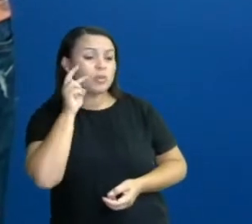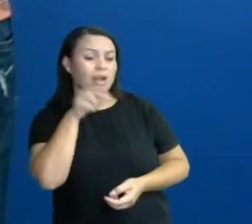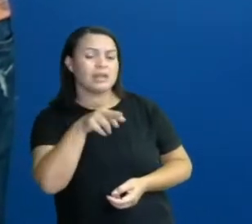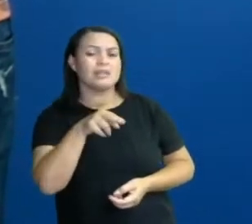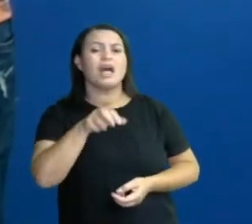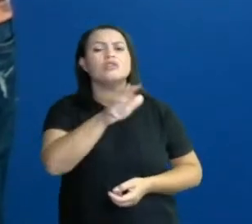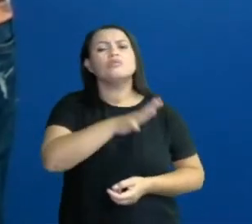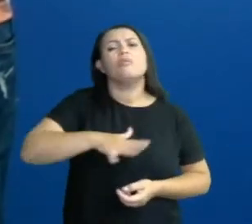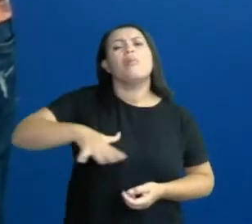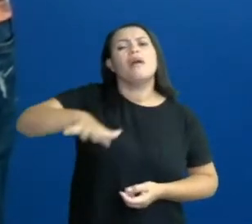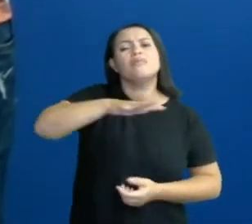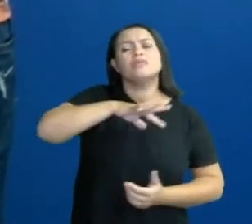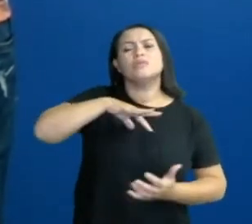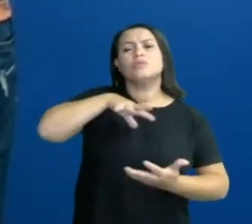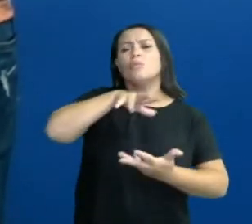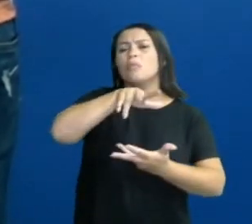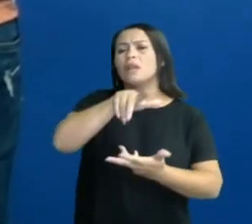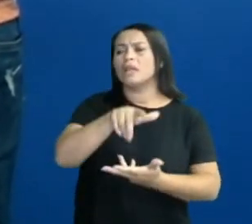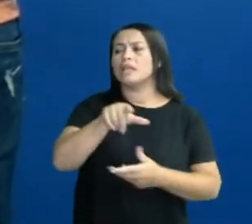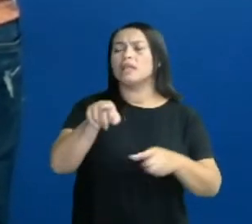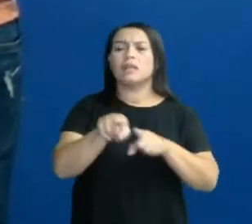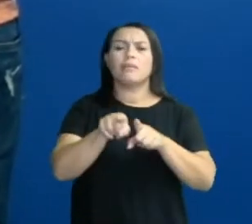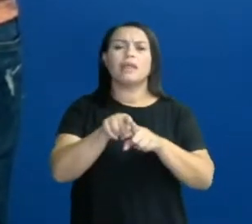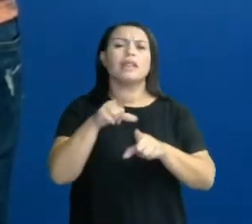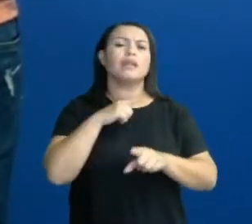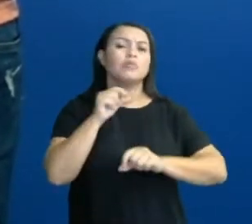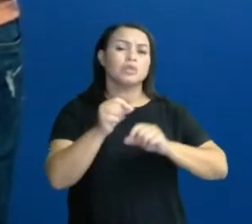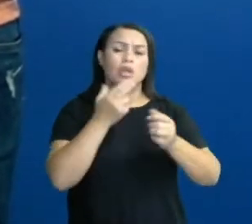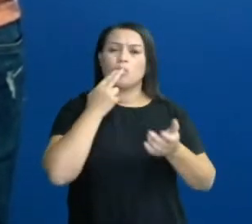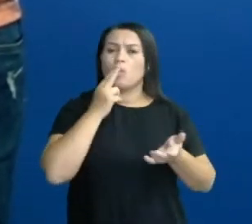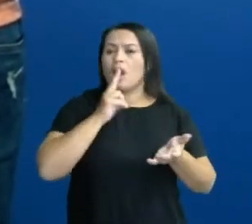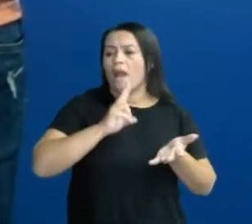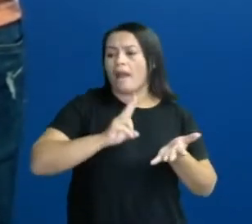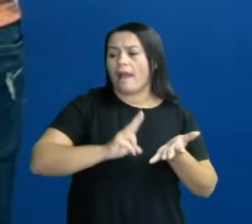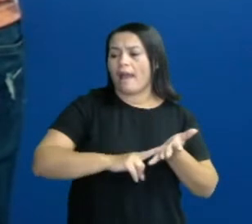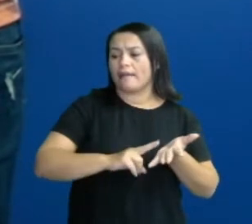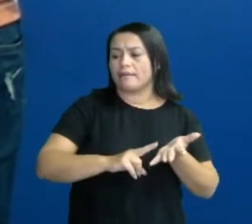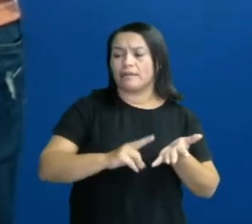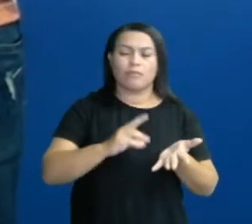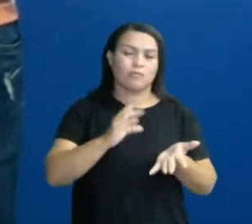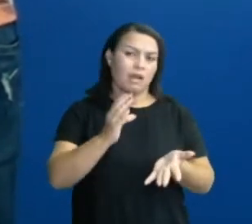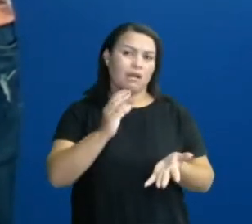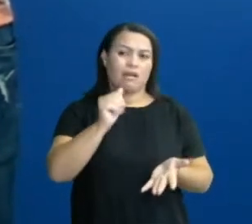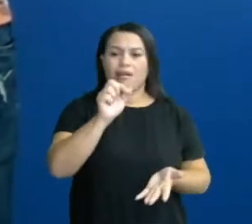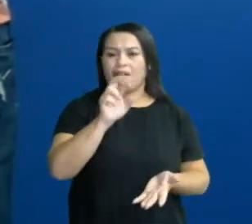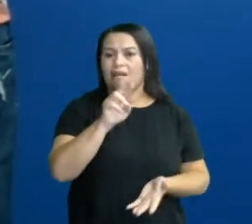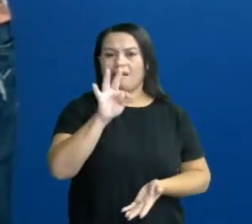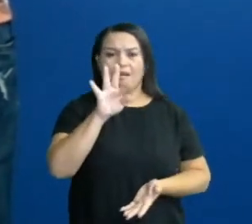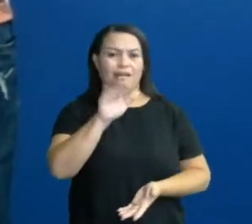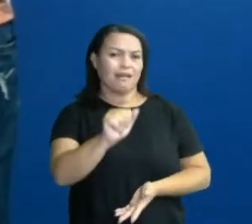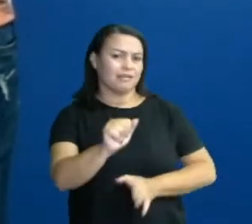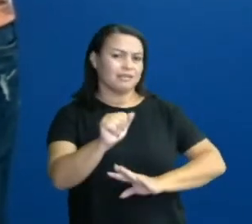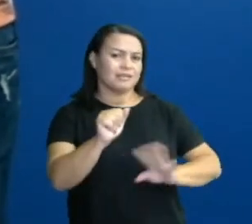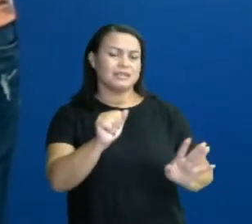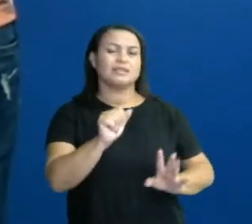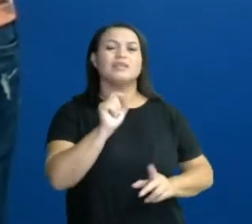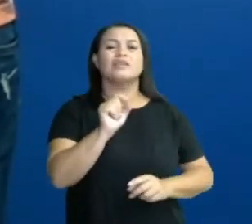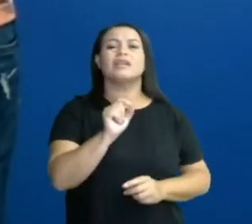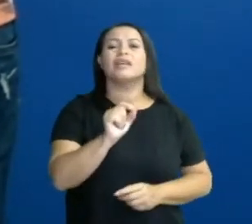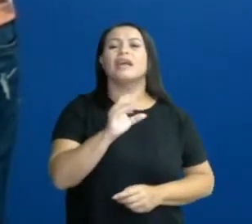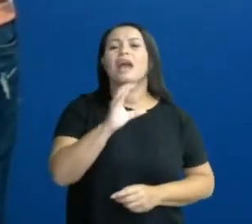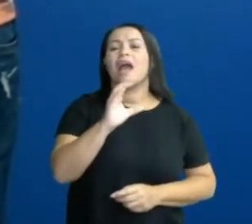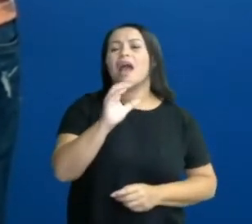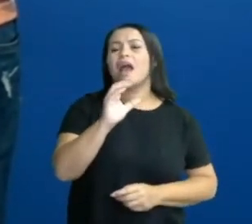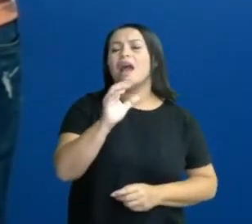nosso planeta. E aí a gente teria, por exemplo, uma carta cartográfica. O que seria uma carta? Uma carta já seria a representação